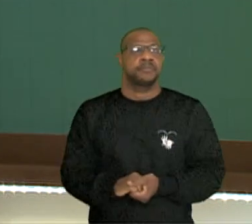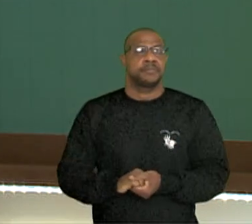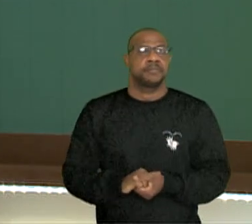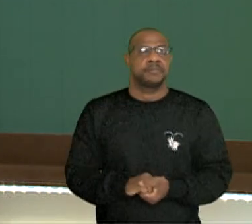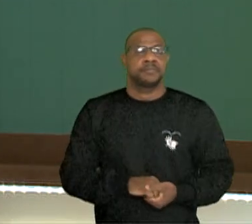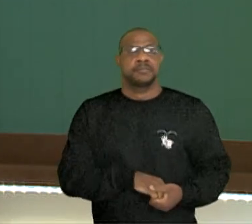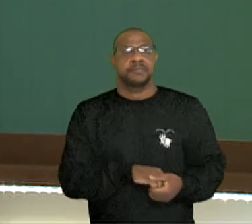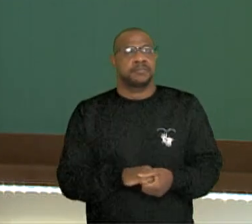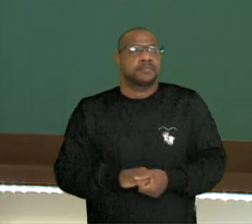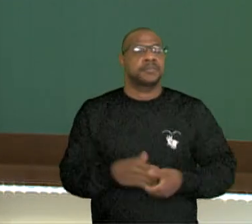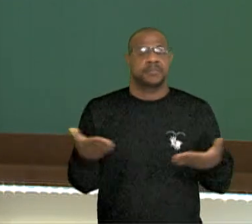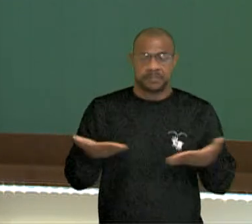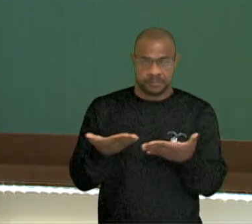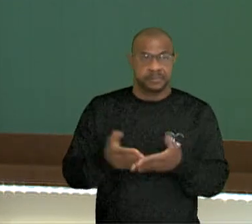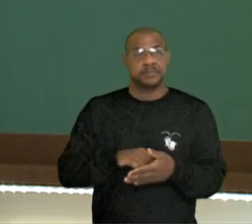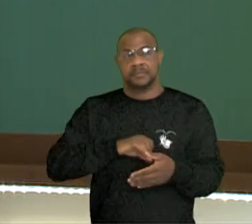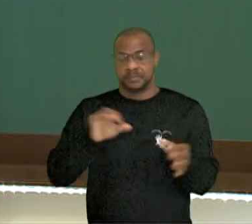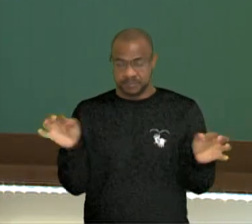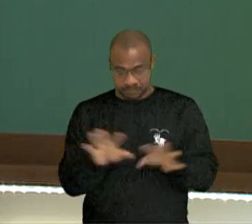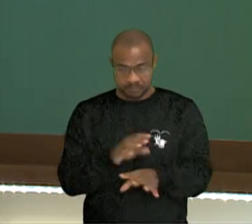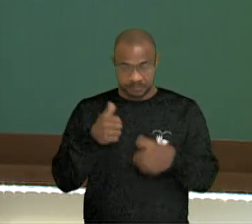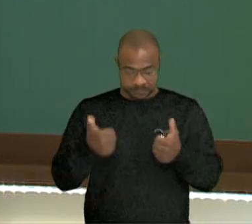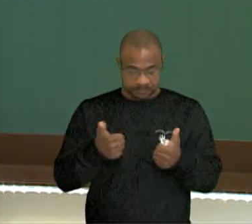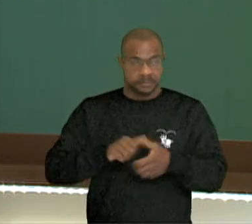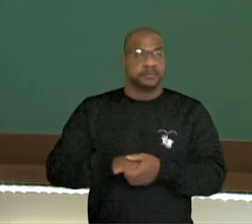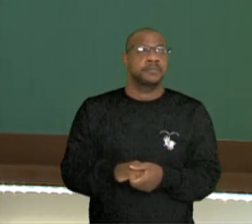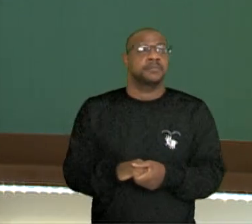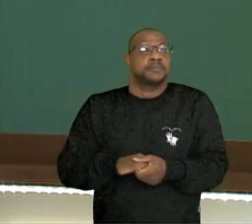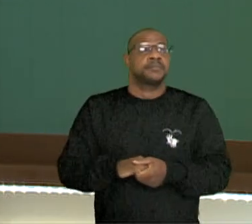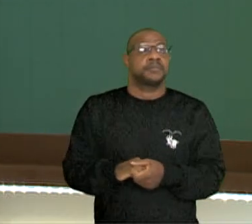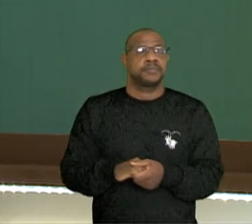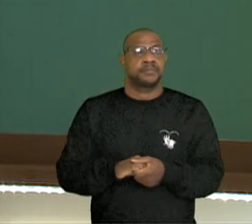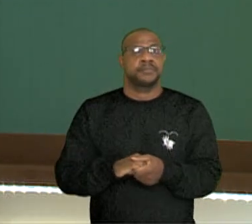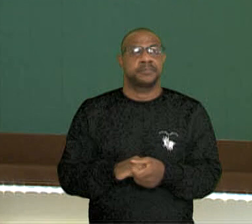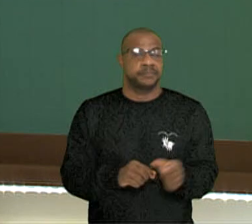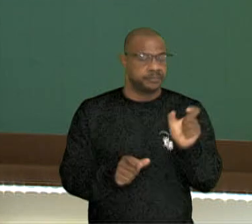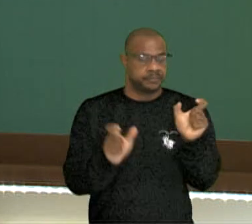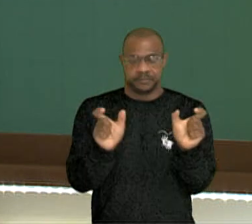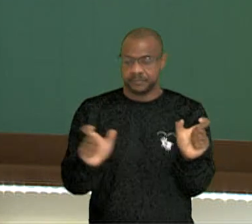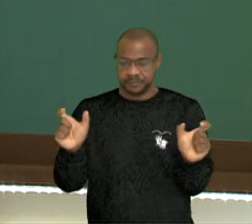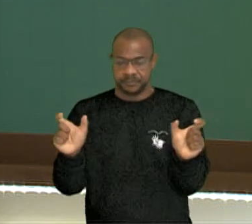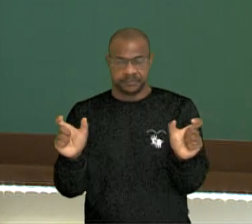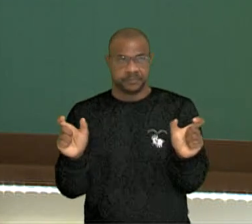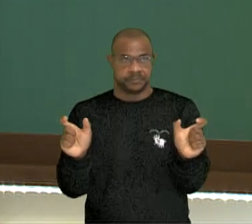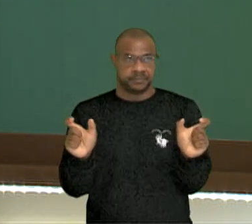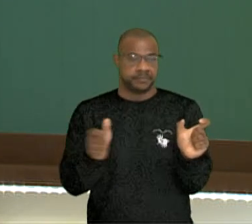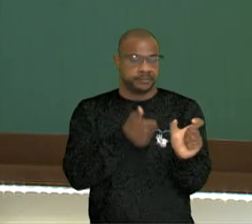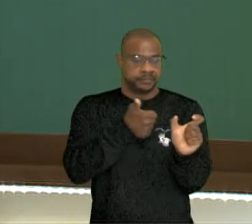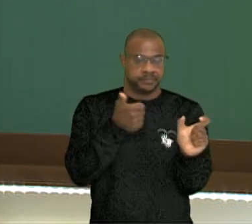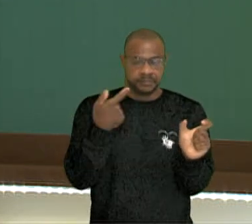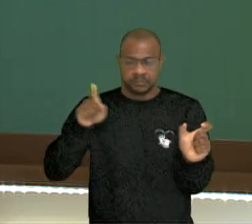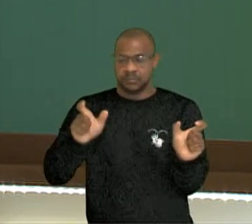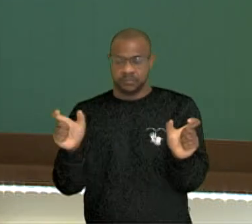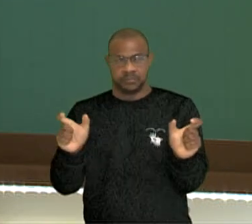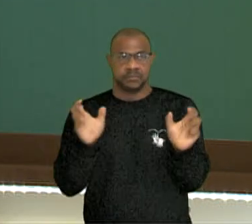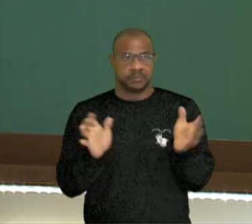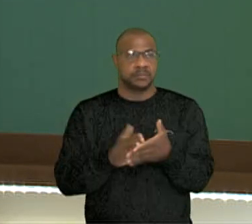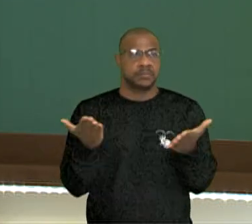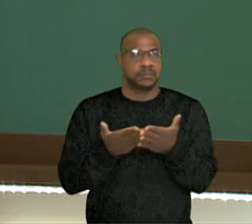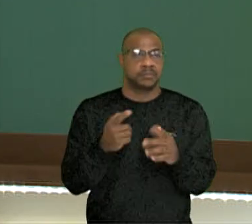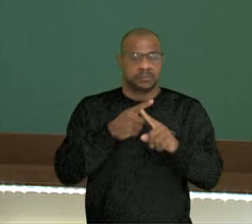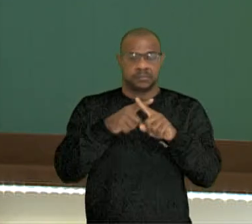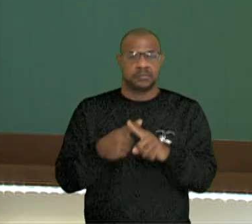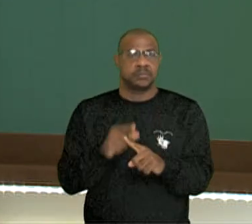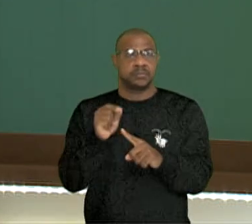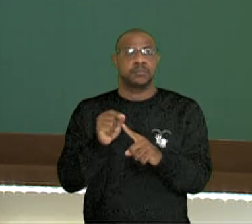segundo, após extrair da raiz quadrada, do primeiro e do último termo, nós vamos multiplicar o resultado